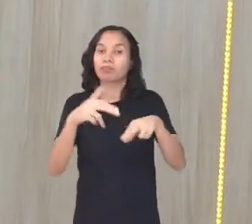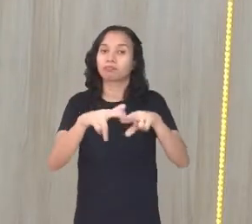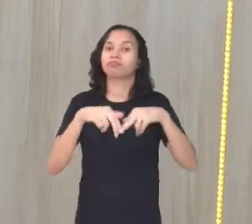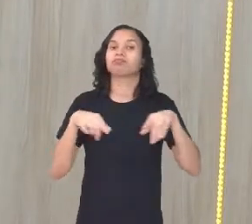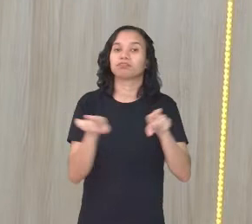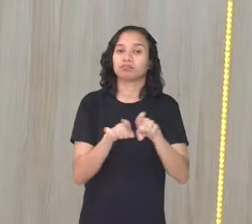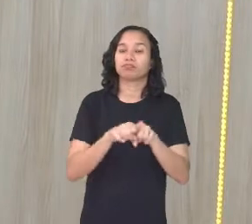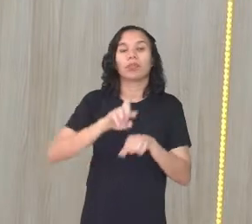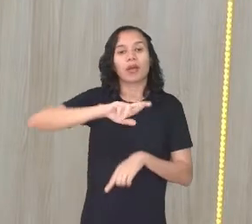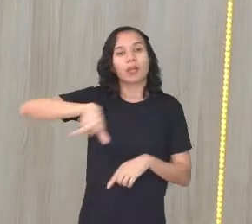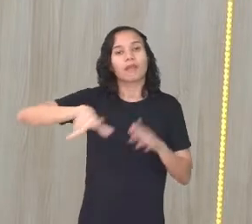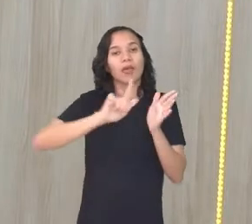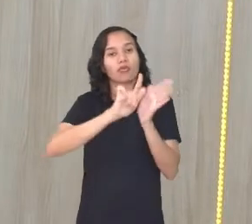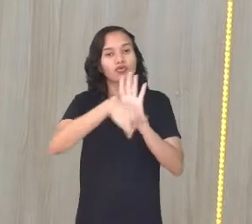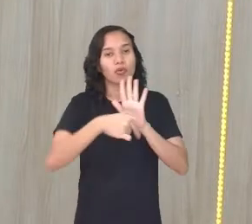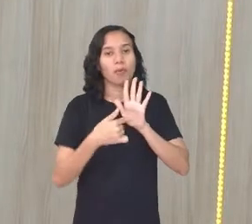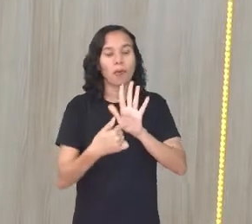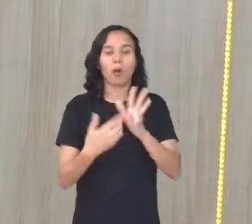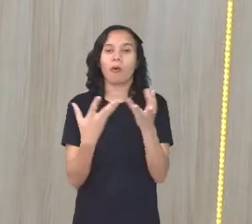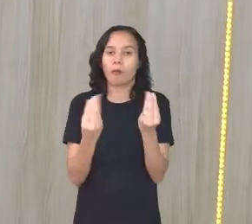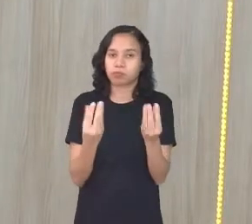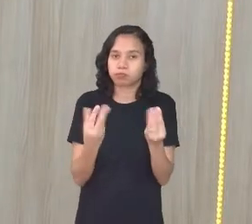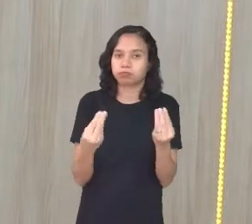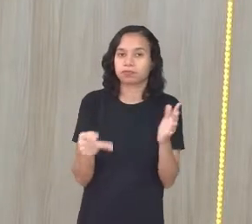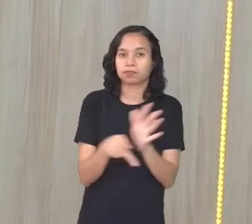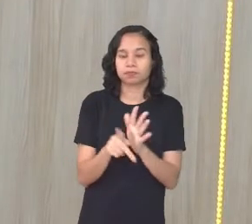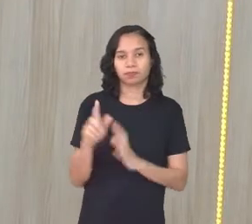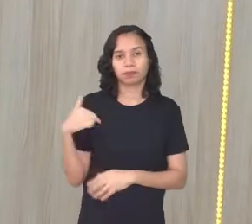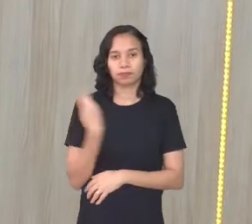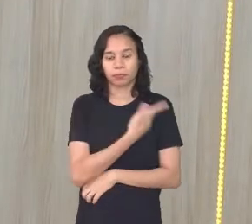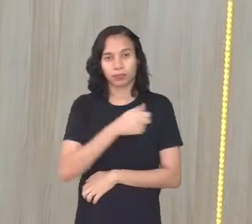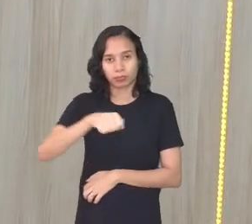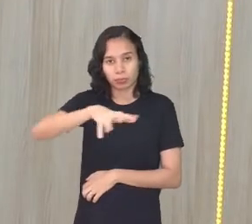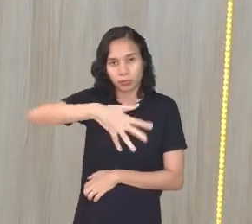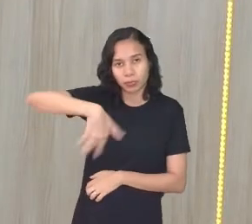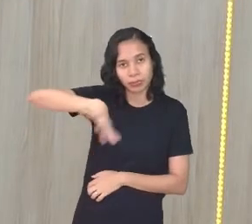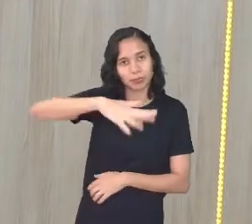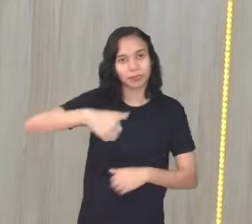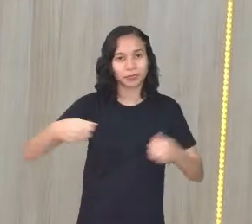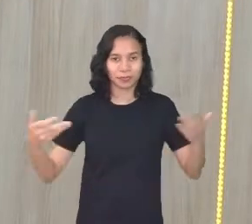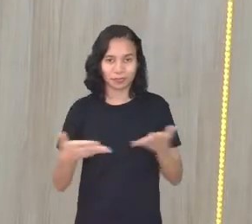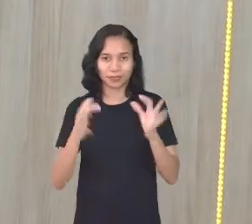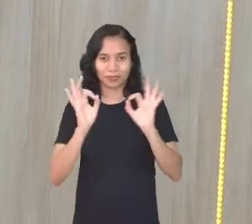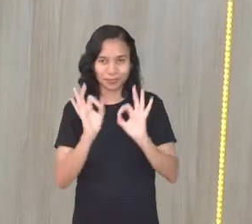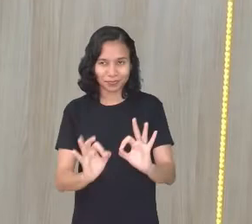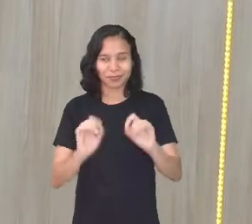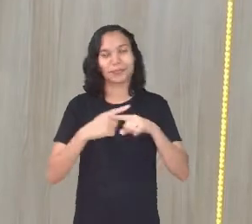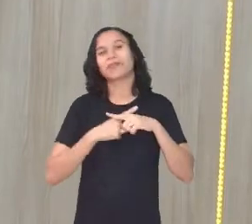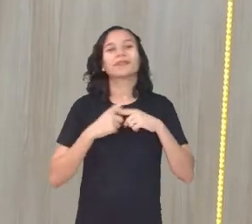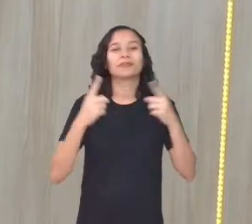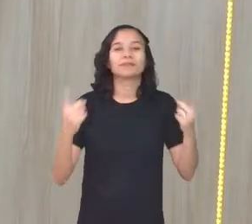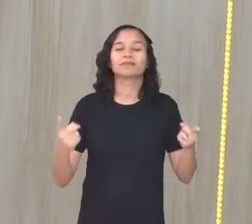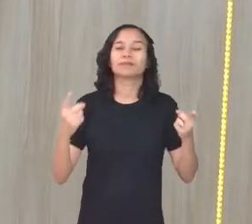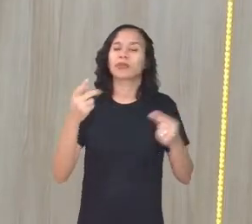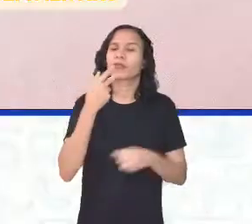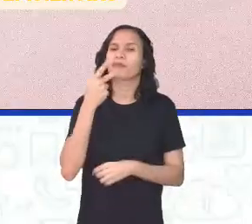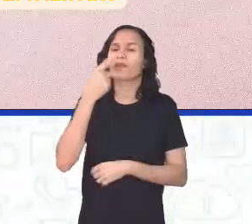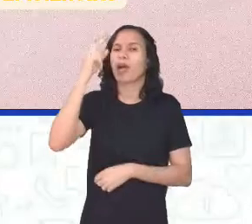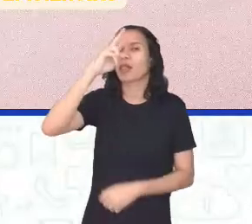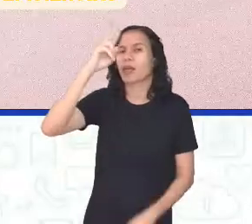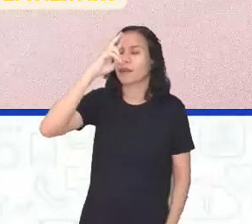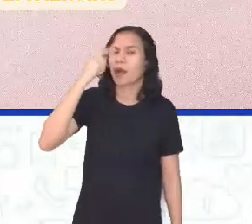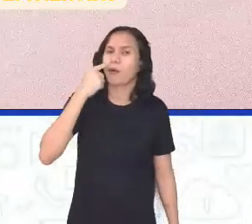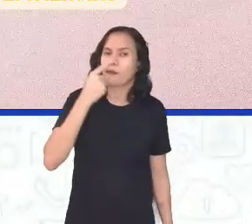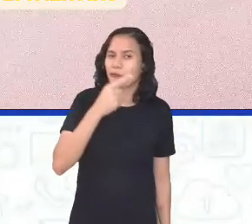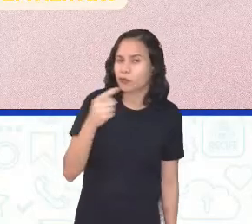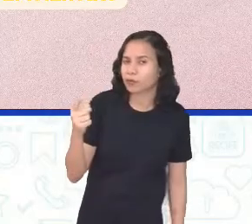outro gênero que está aparecendo bastante no nosso meio atual, tá bom? Mas deixa eu te lembrar, antes de a